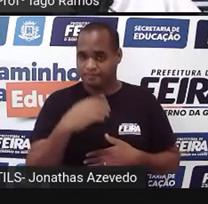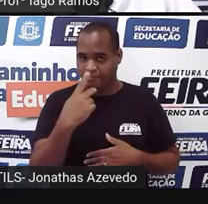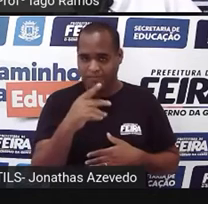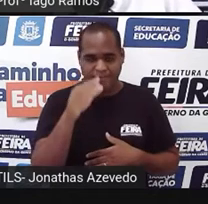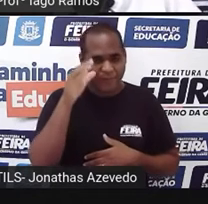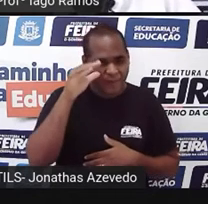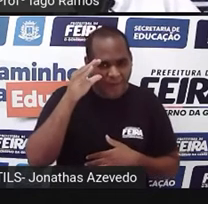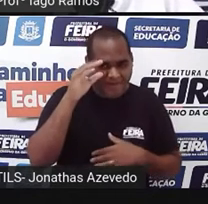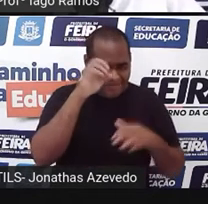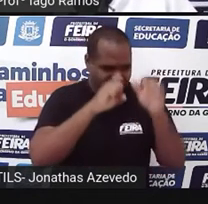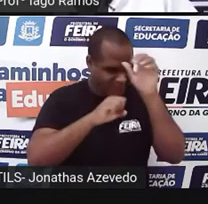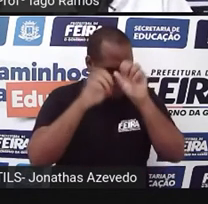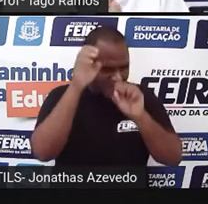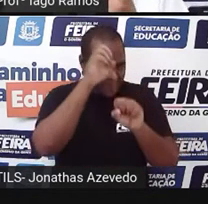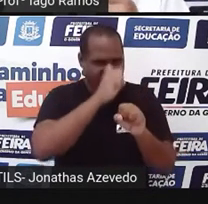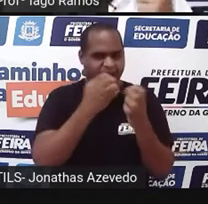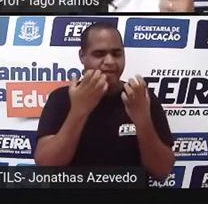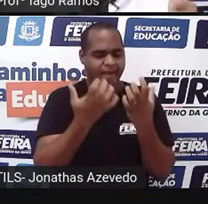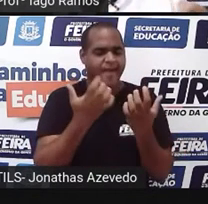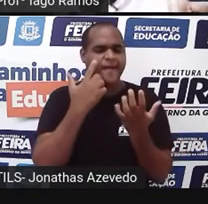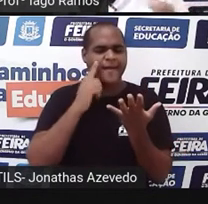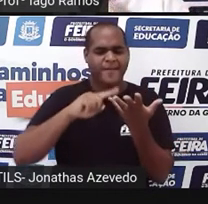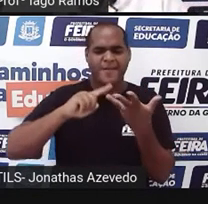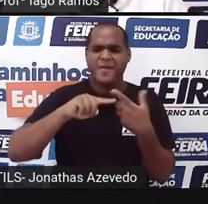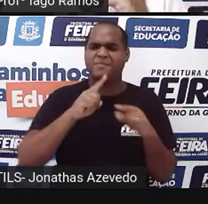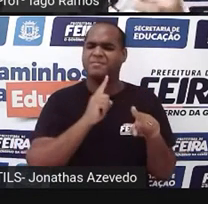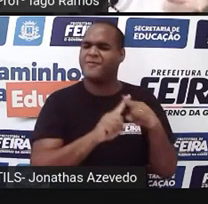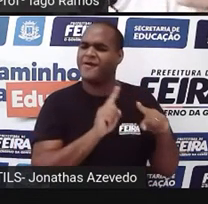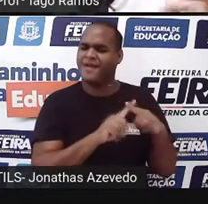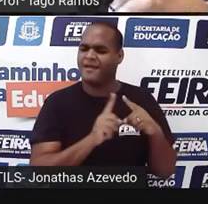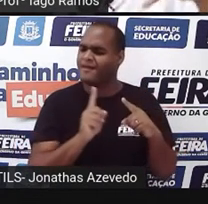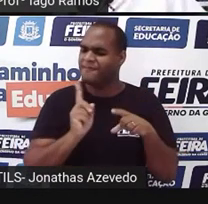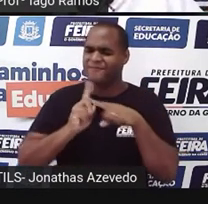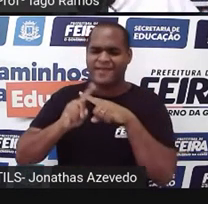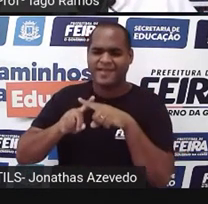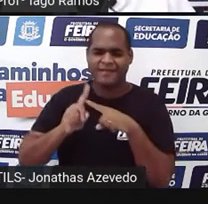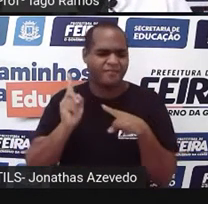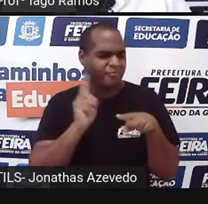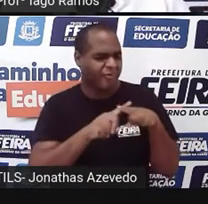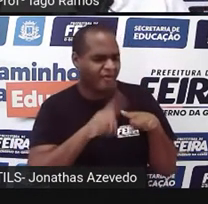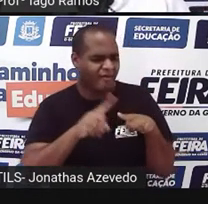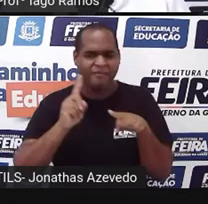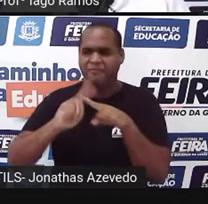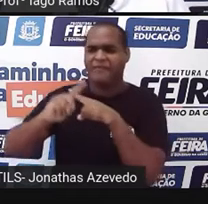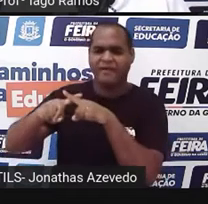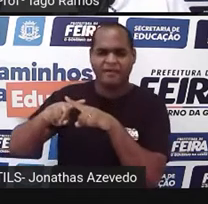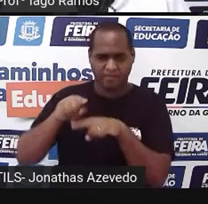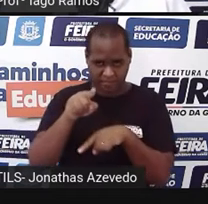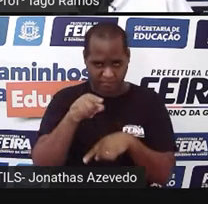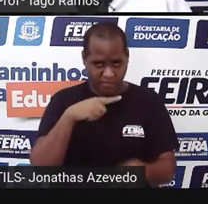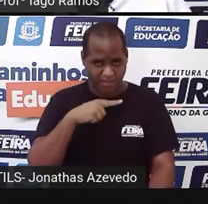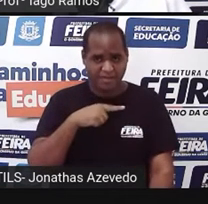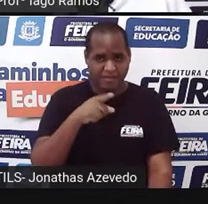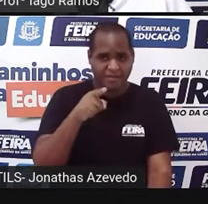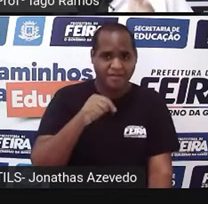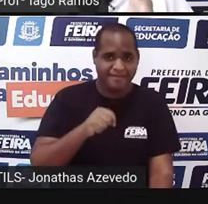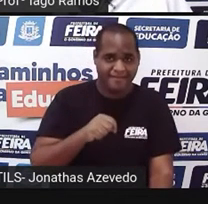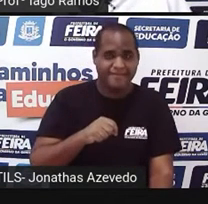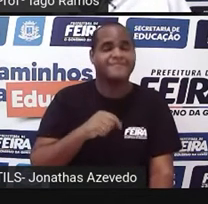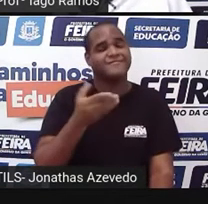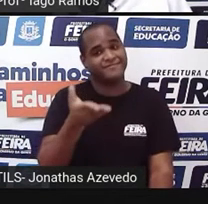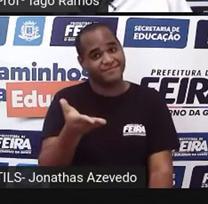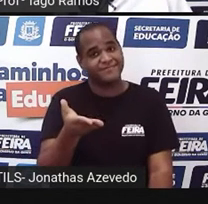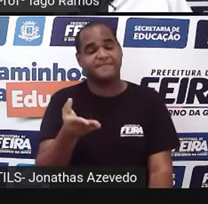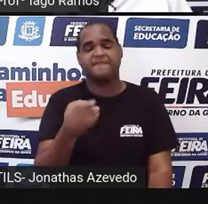uma pessoa curiosa uma pessoa que quer saber o porquê das coisas né o porque disso porque naquilo tá bom